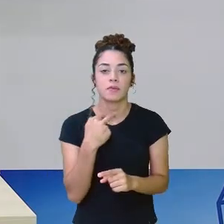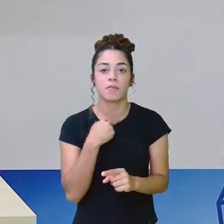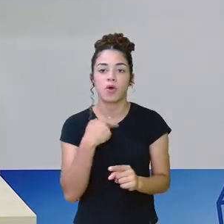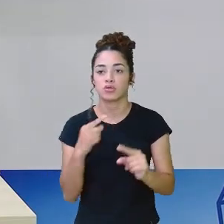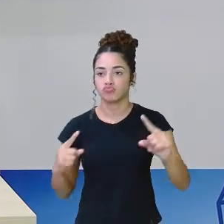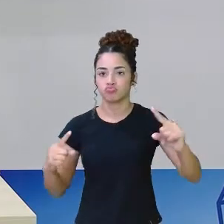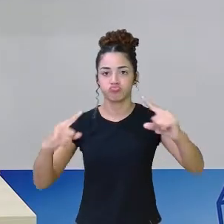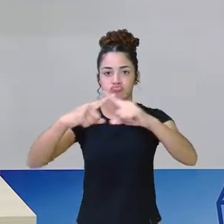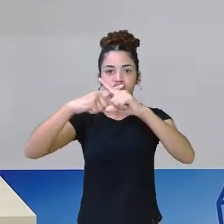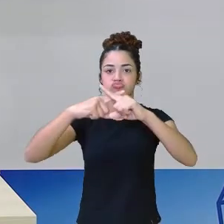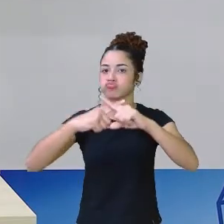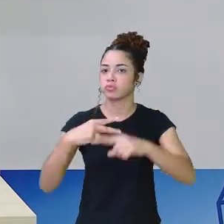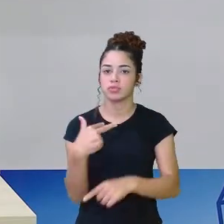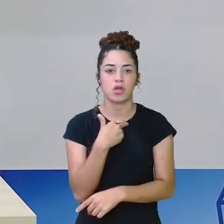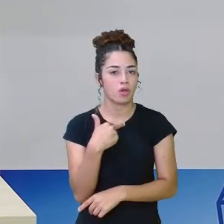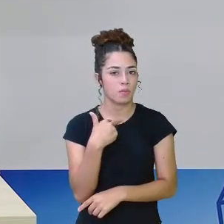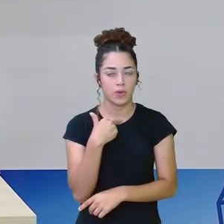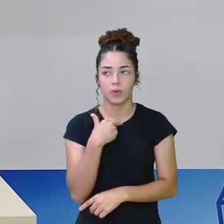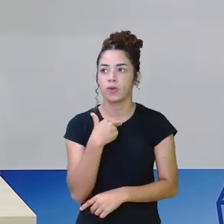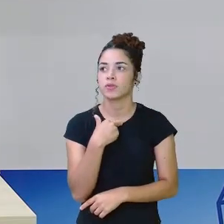E esse encontro,